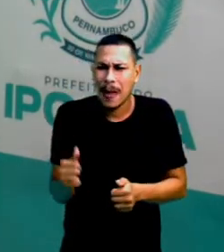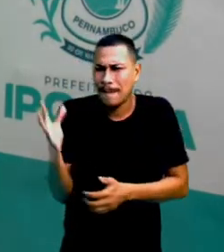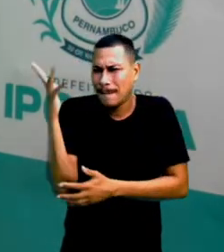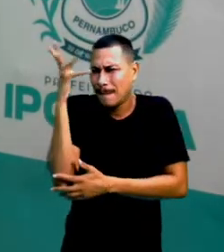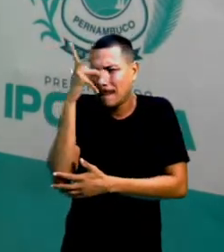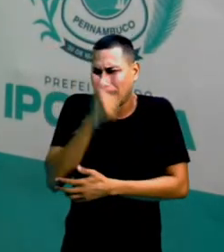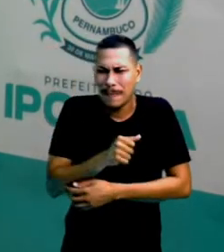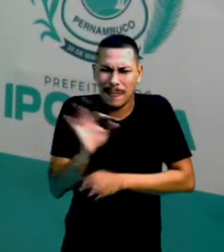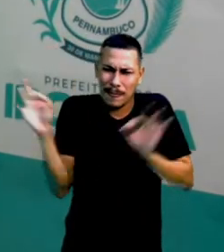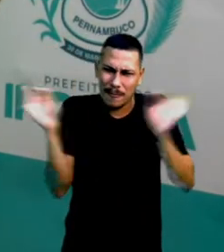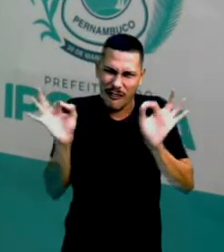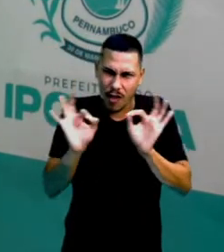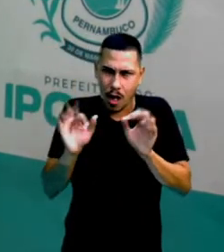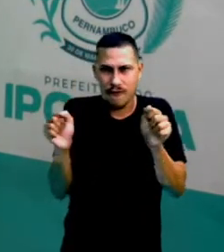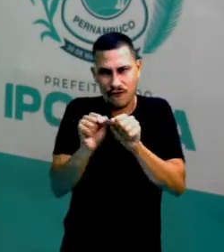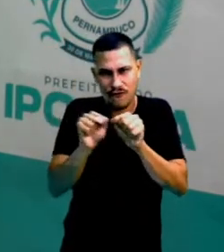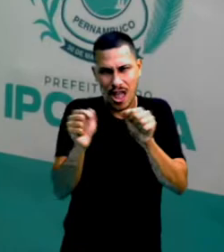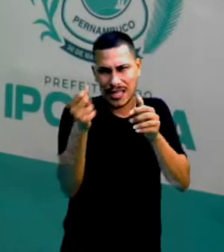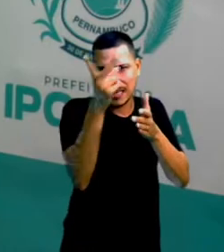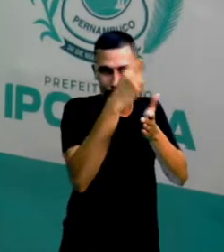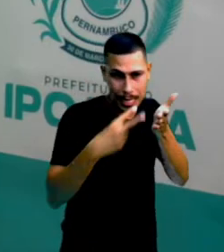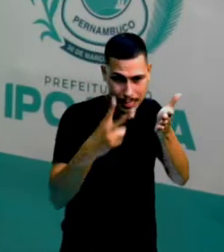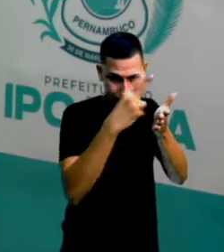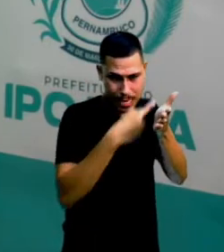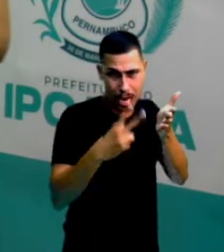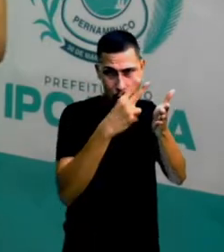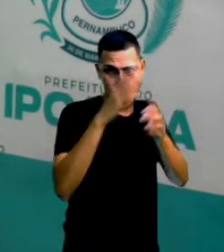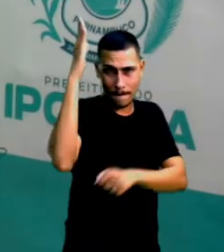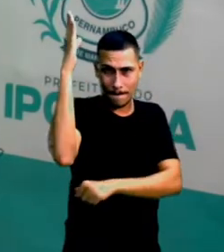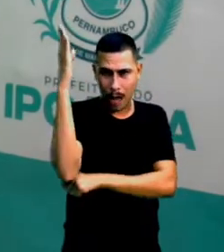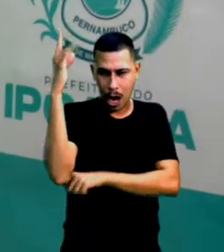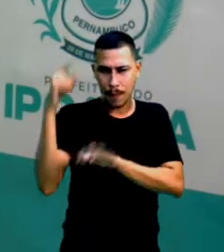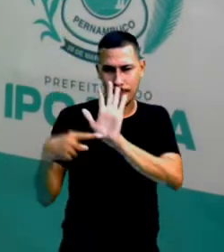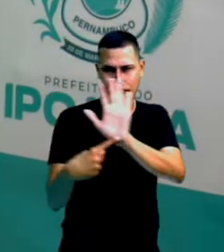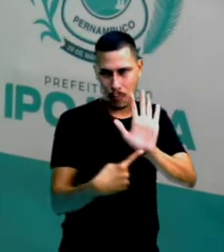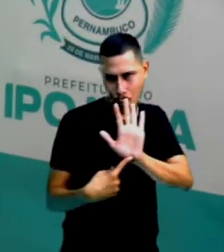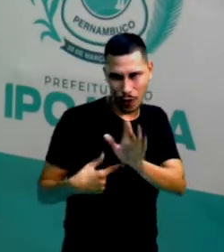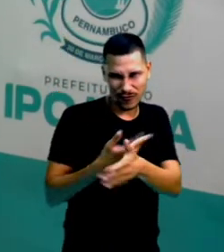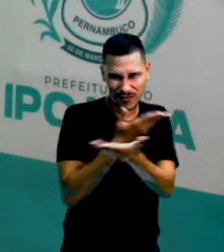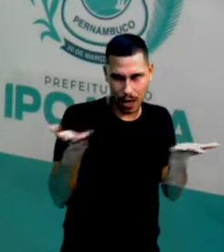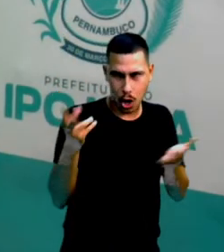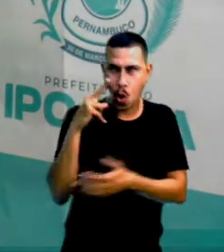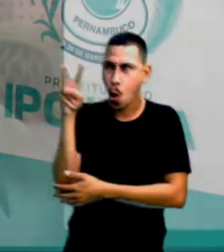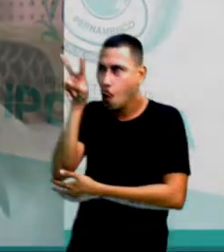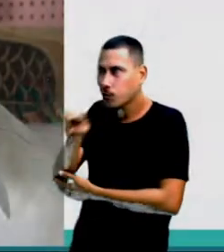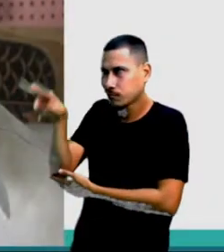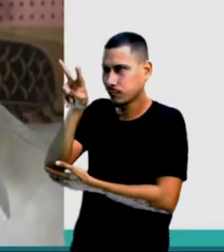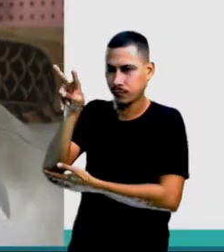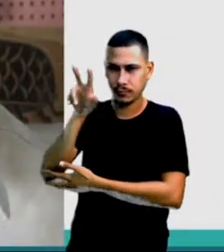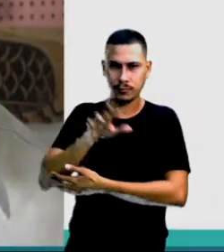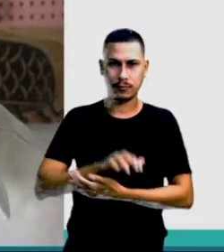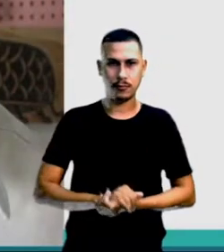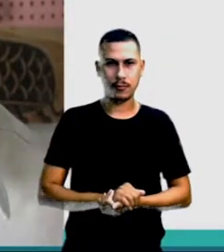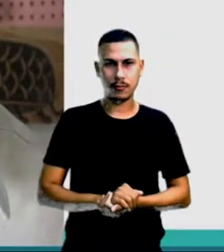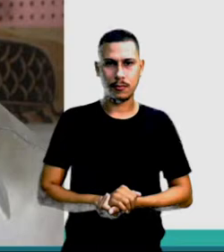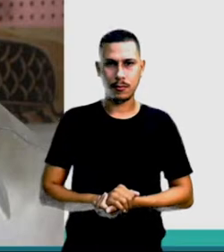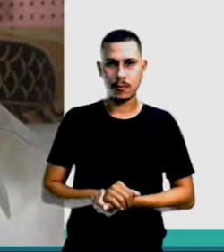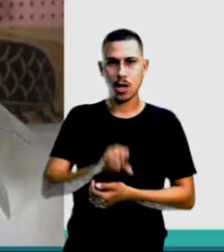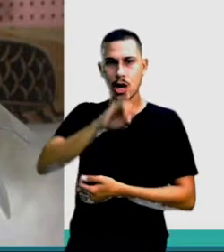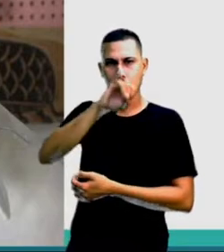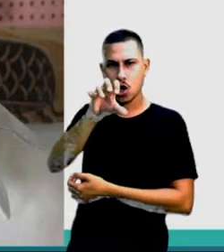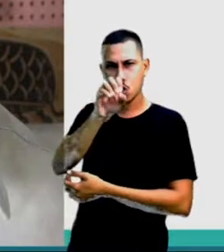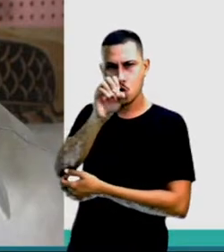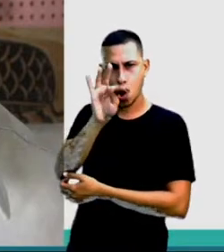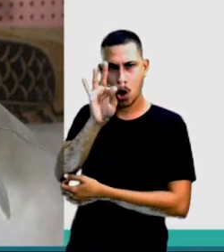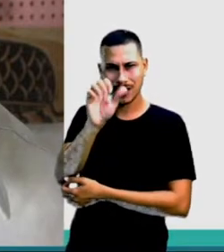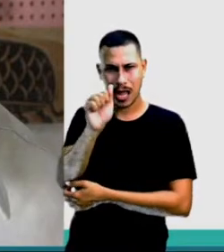gravurista maravilhoso. Ele faz gravuras incríveis. Vou mostrar uma para vocês aqui agora, inclusive. Esse é ele, né, o mestre J. Borges,